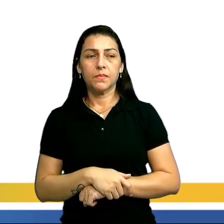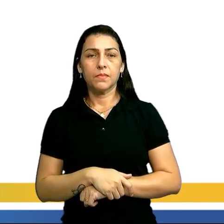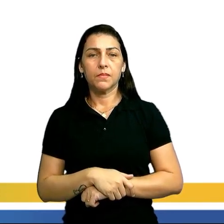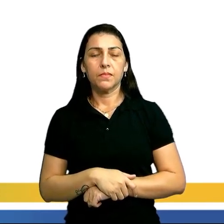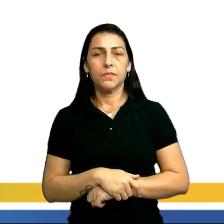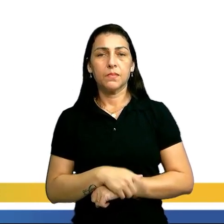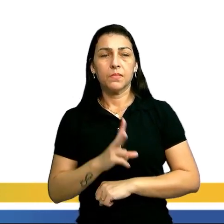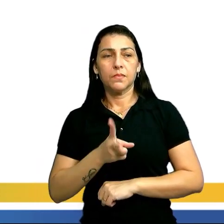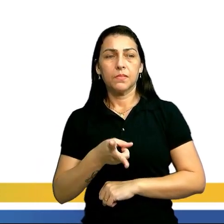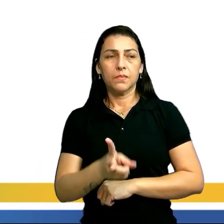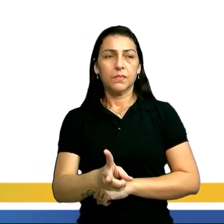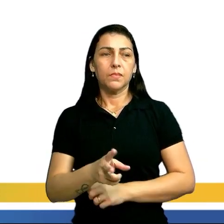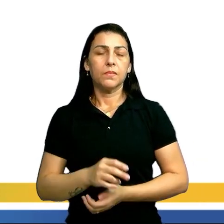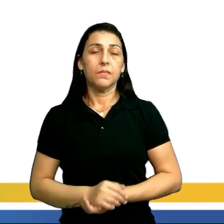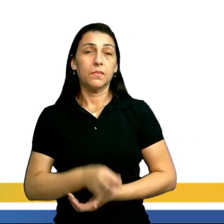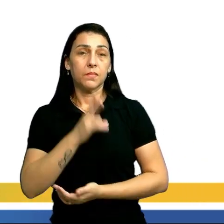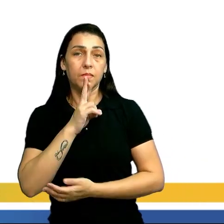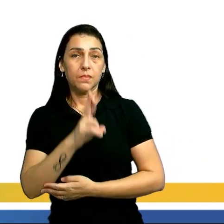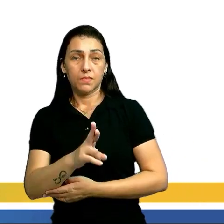Então, olha aí, continuando.